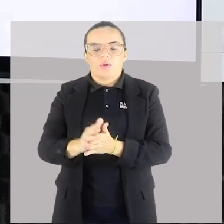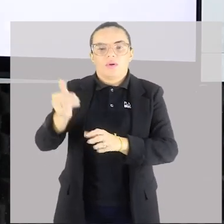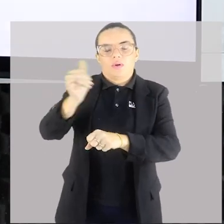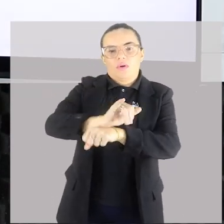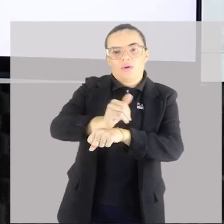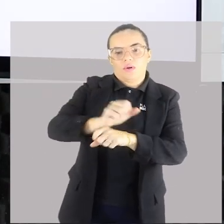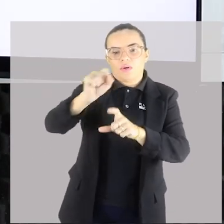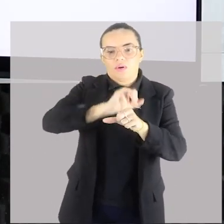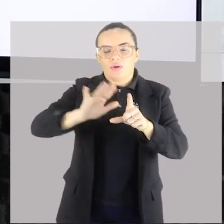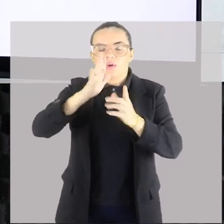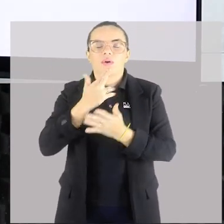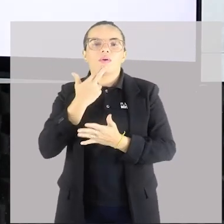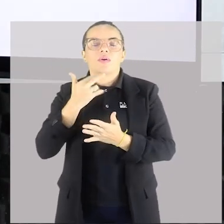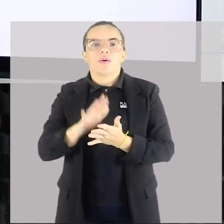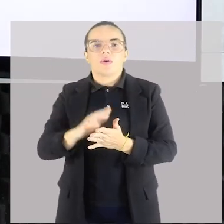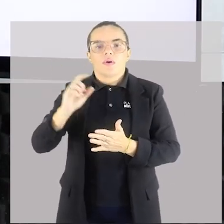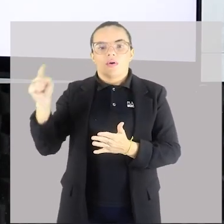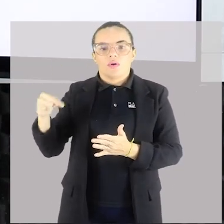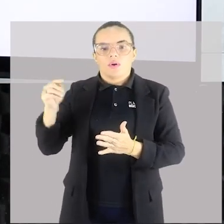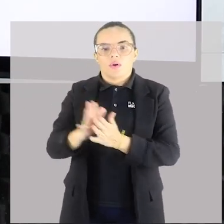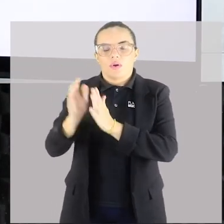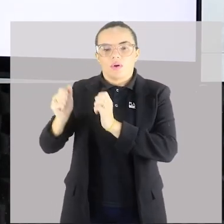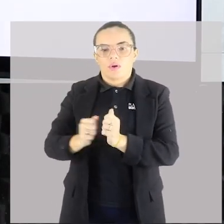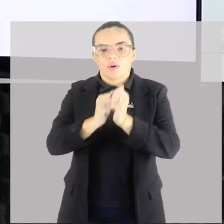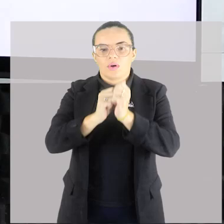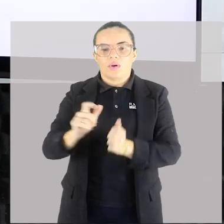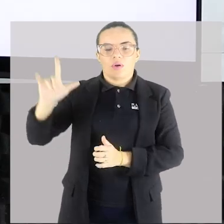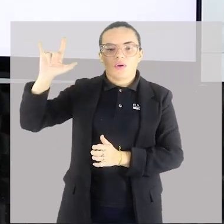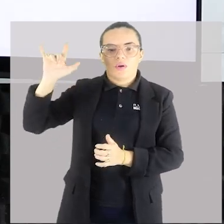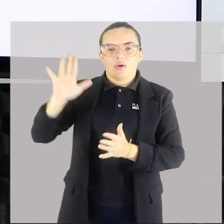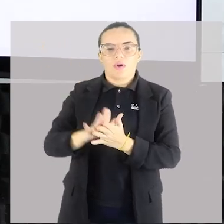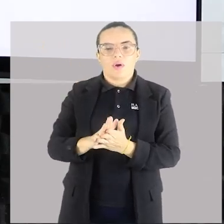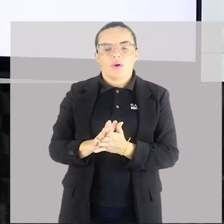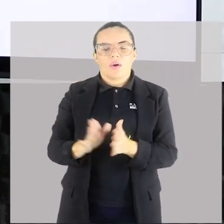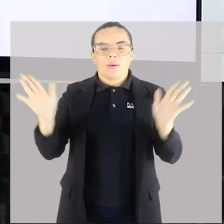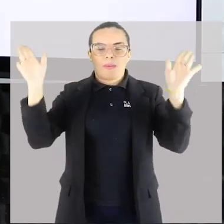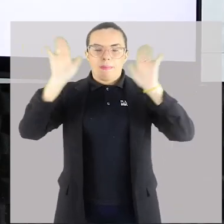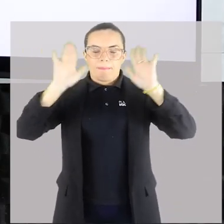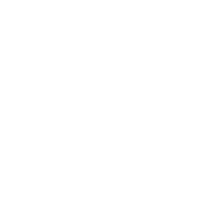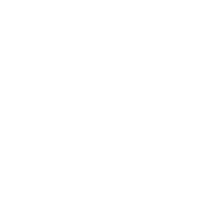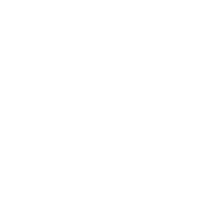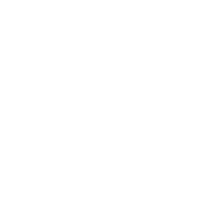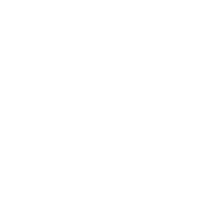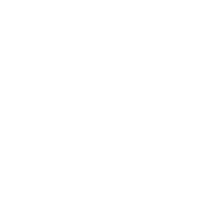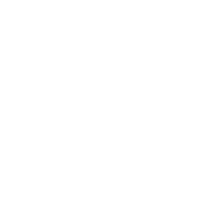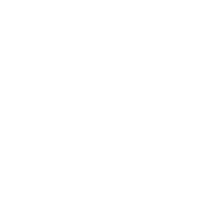Dias, e segue a gente no Instagram. Professor Marcos Dominício, professor de arte. Um abraço, gente. Fui!